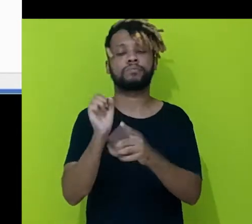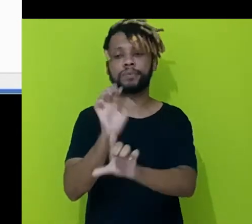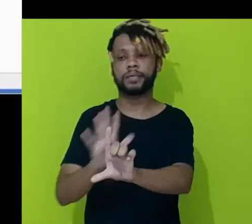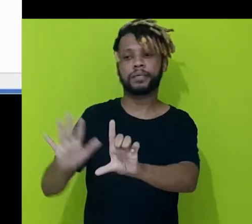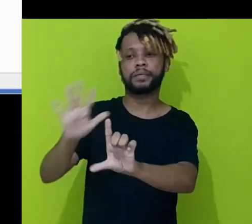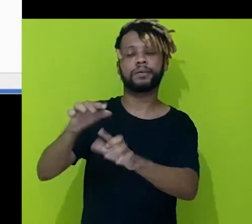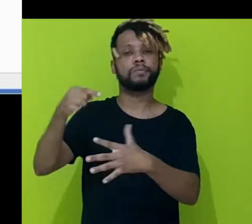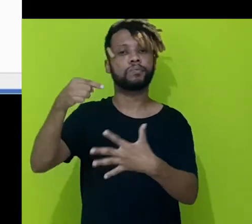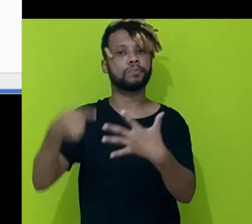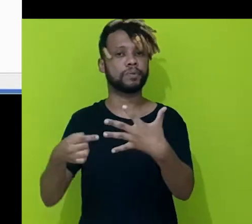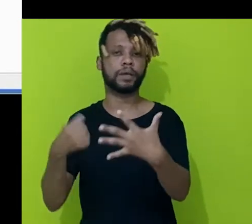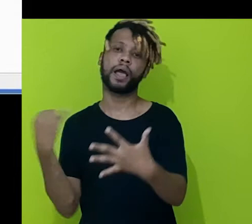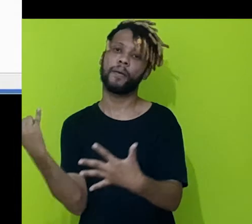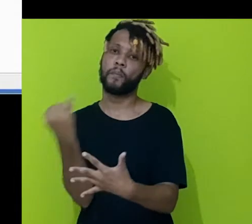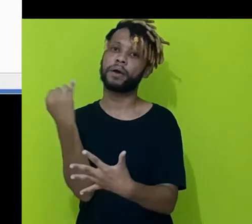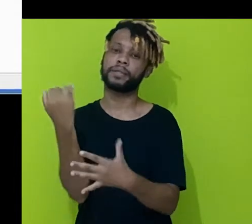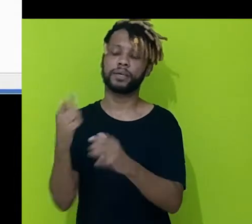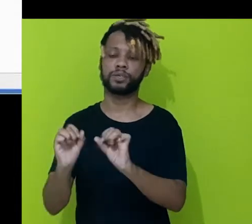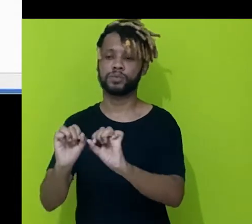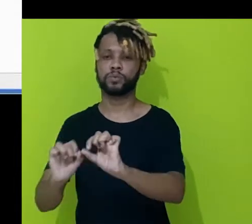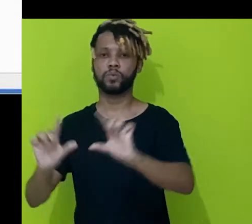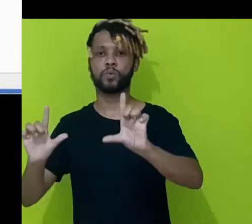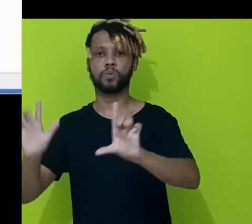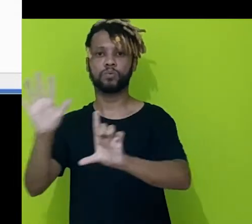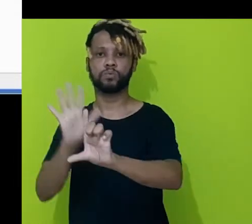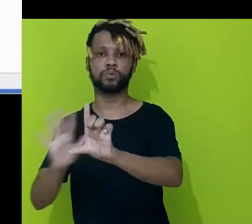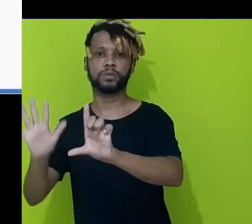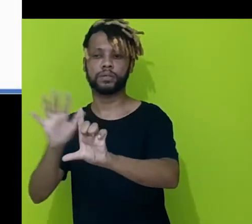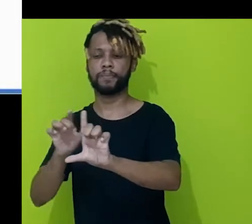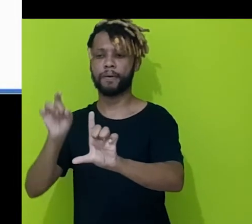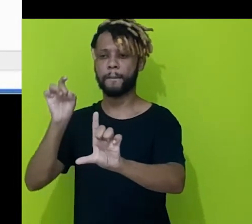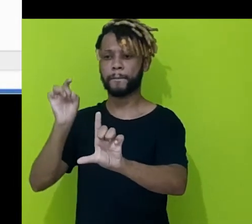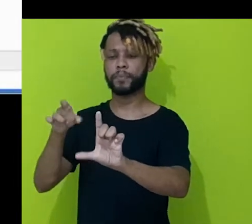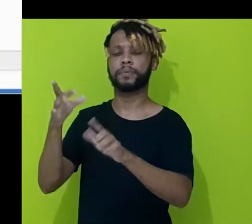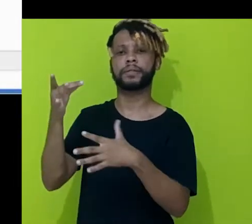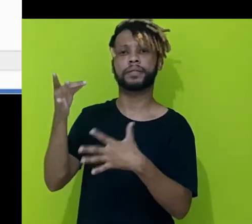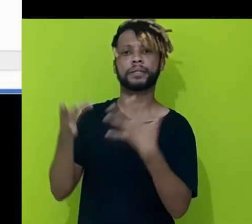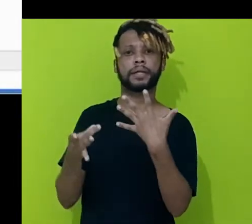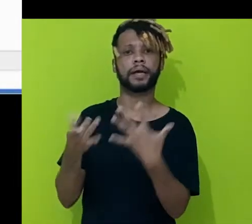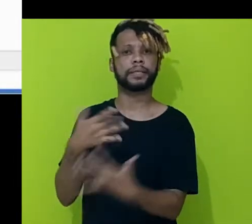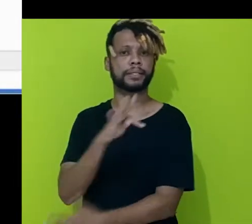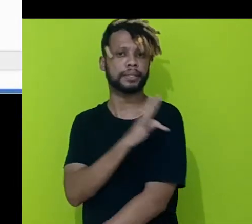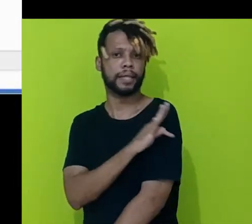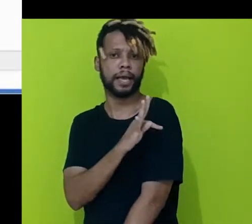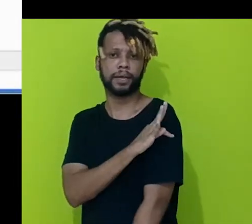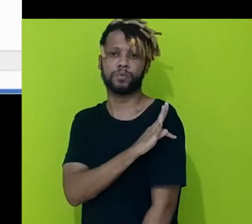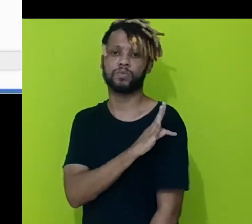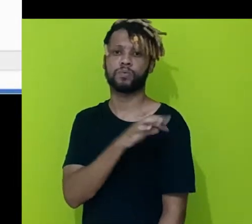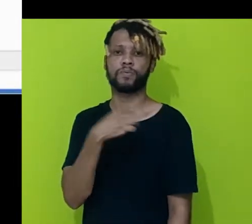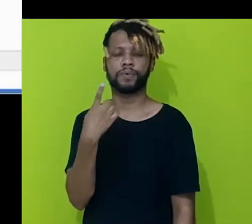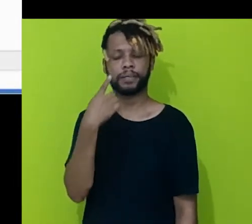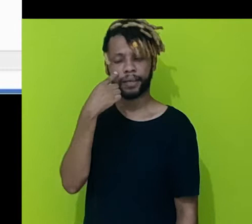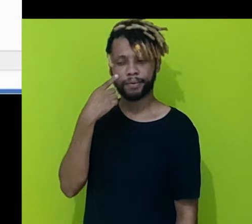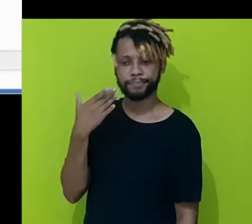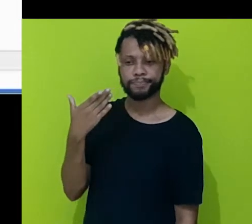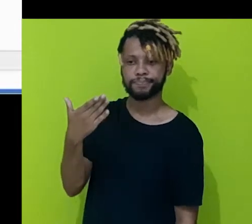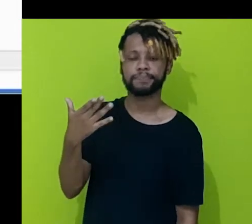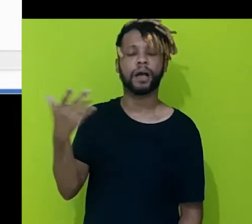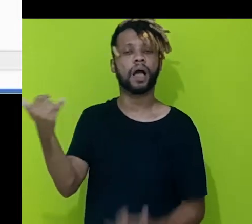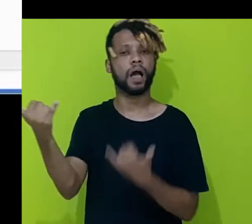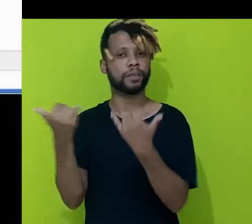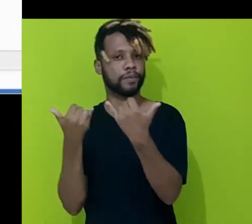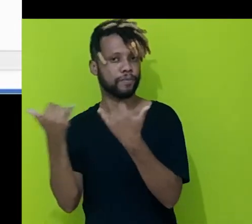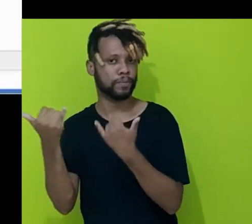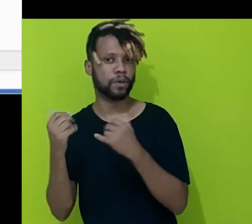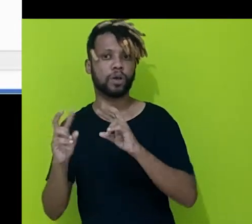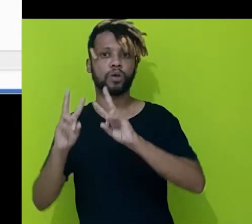itens importantes. Clicando em detalhes técnicos, a gente tem essas informações sobre etapas